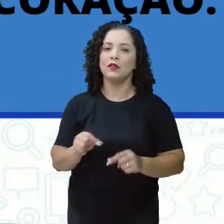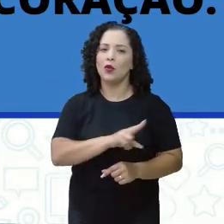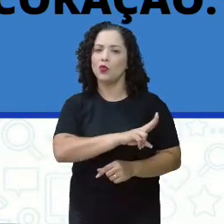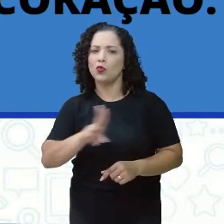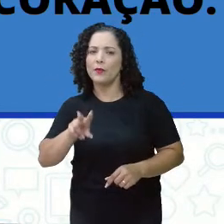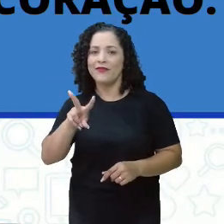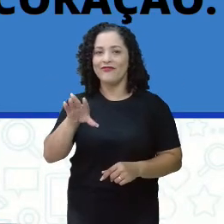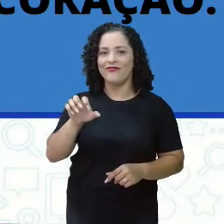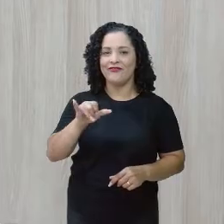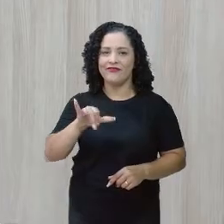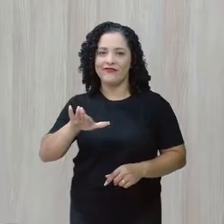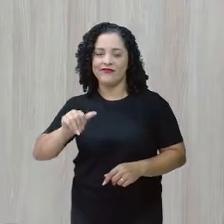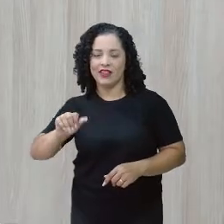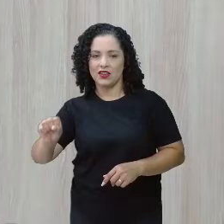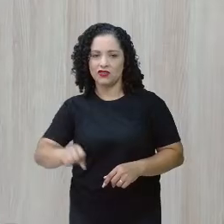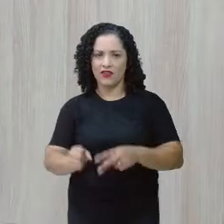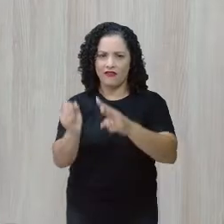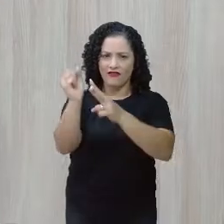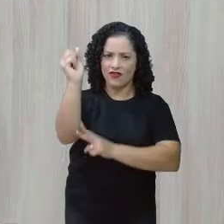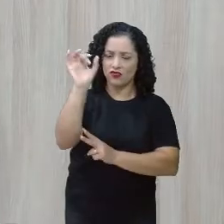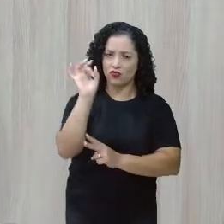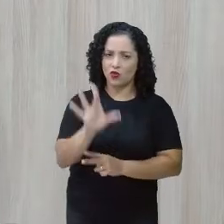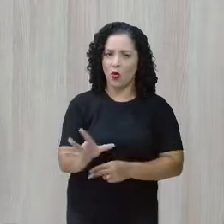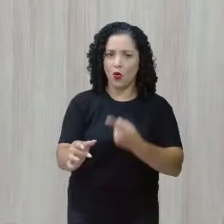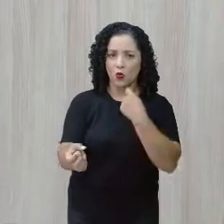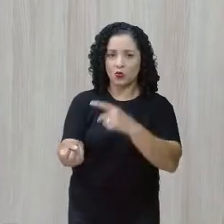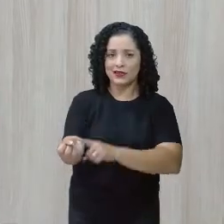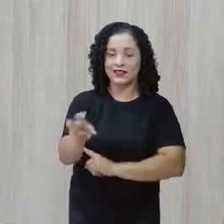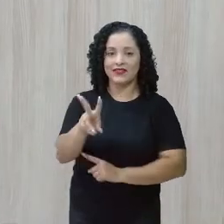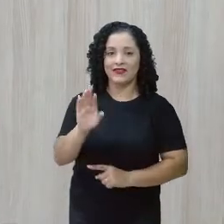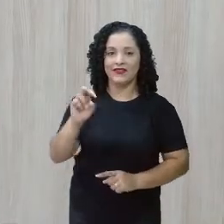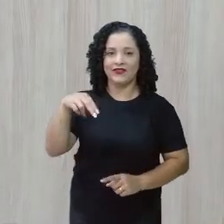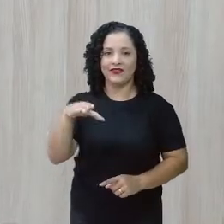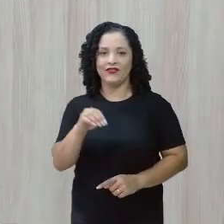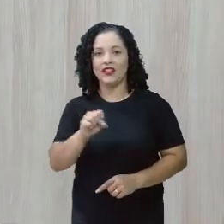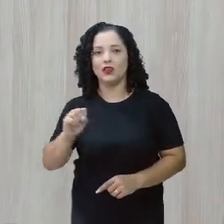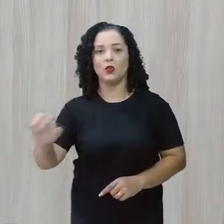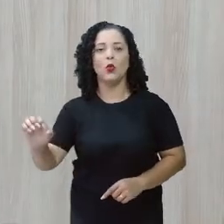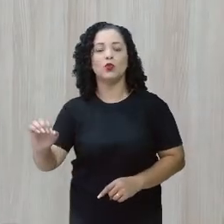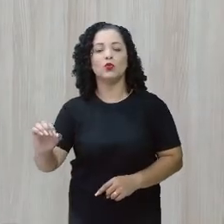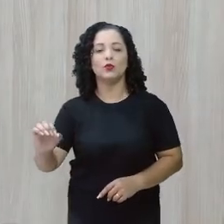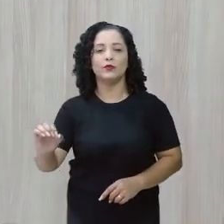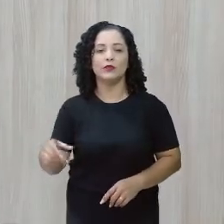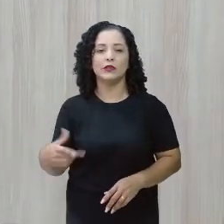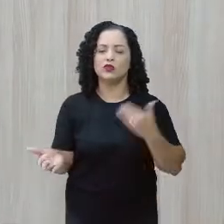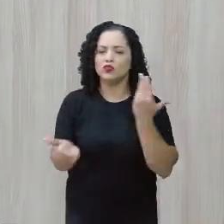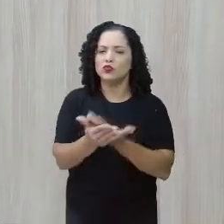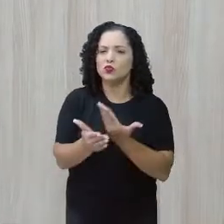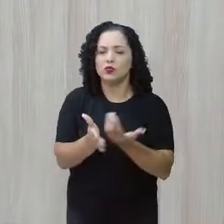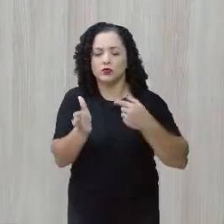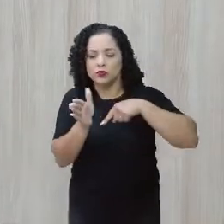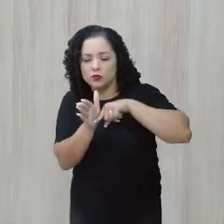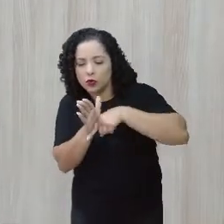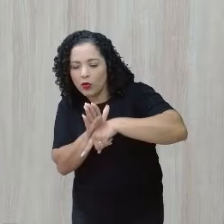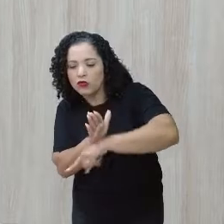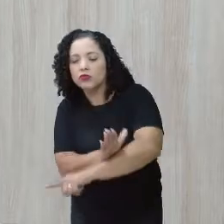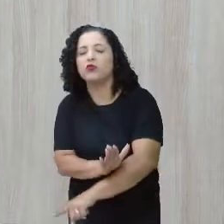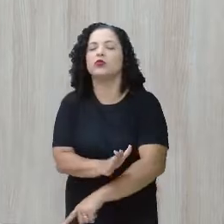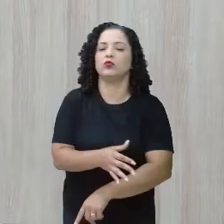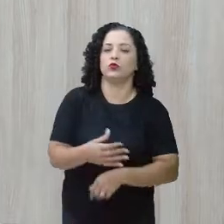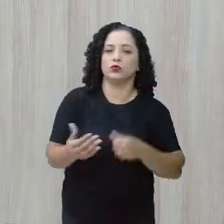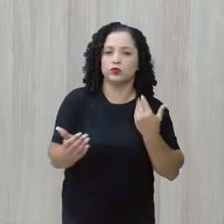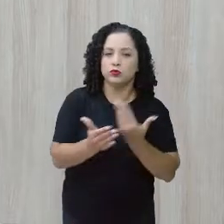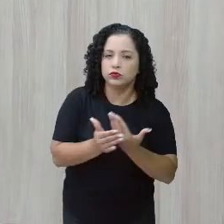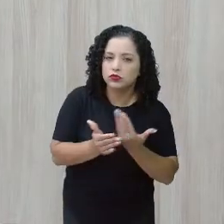achavam que só circulava o sangue venoso. E só com o estudo, né, mais, vamos dizer assim, mais dedicado, mais